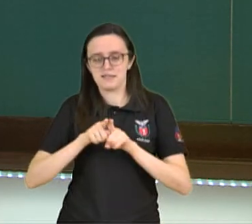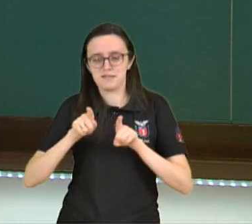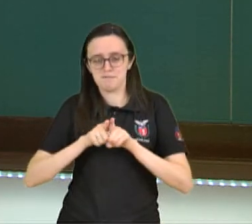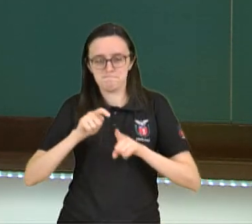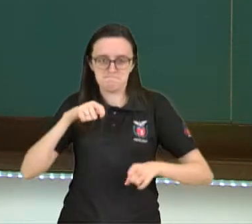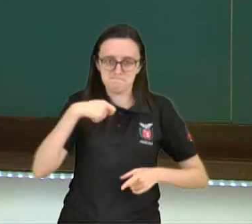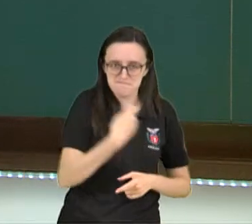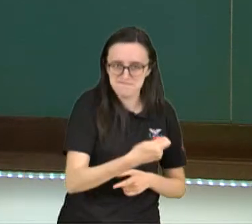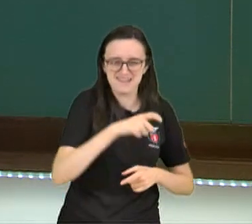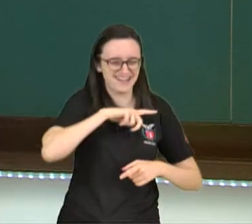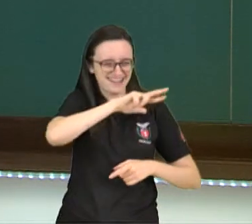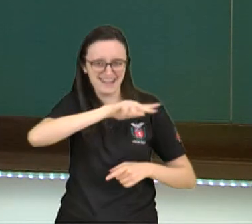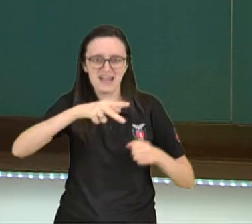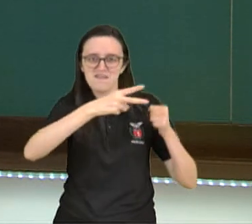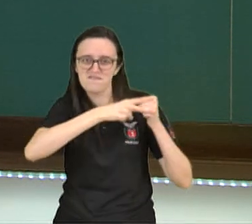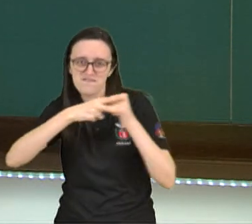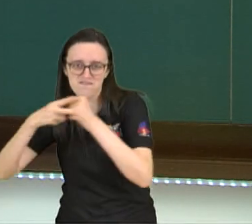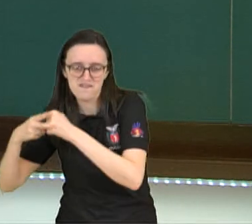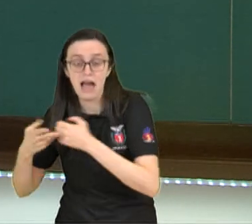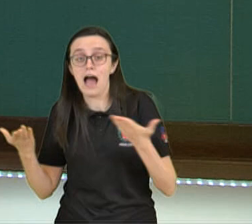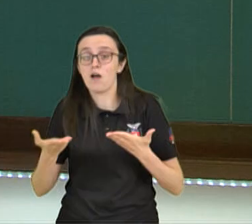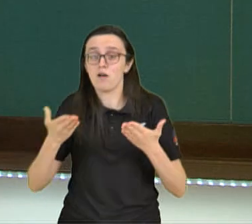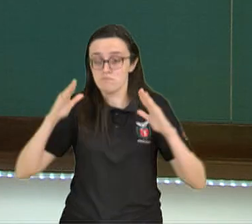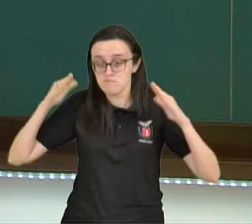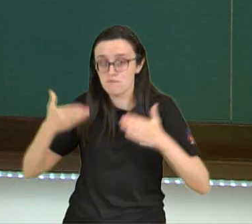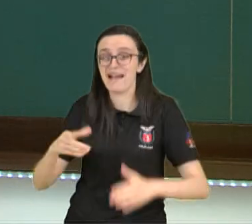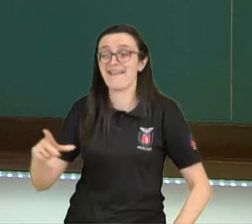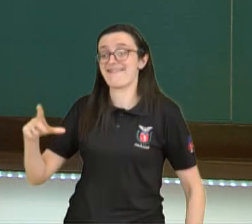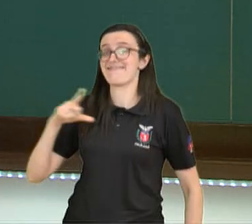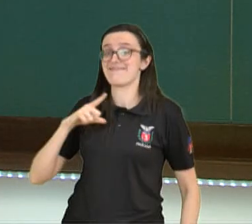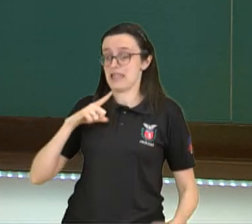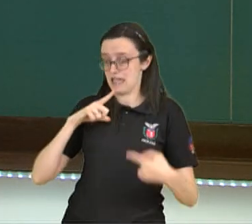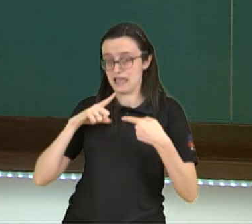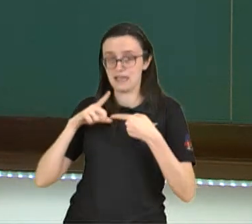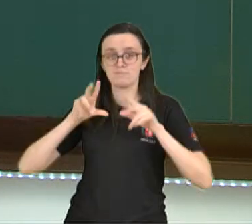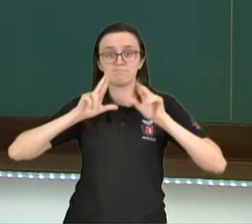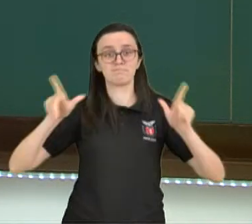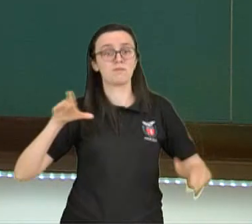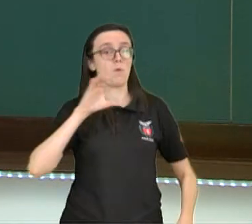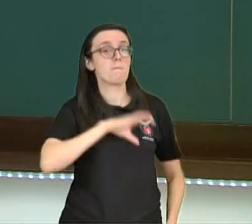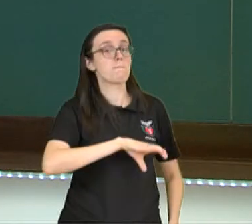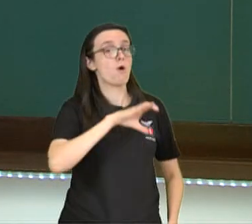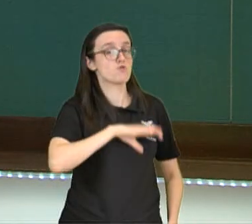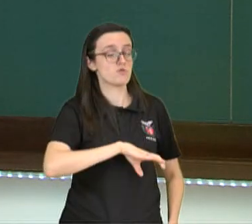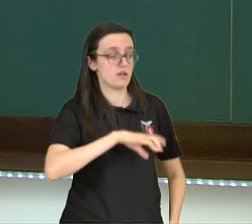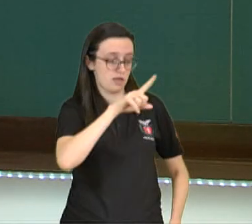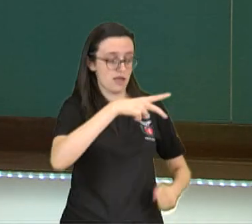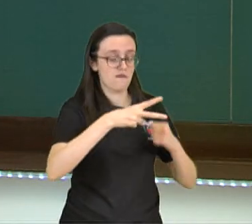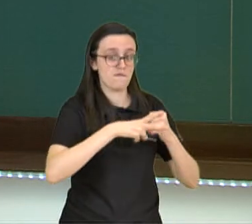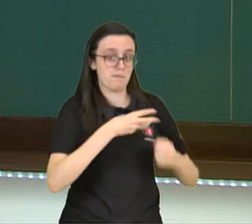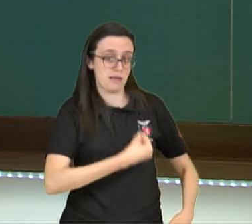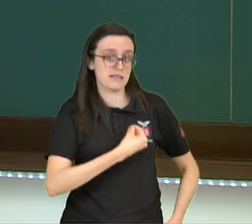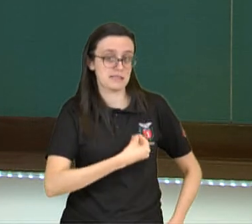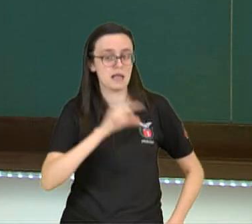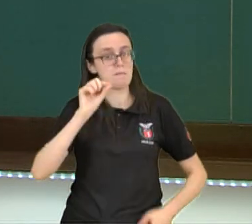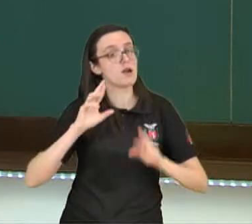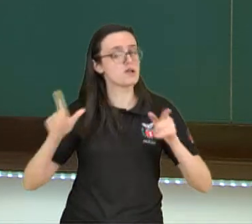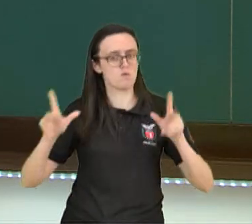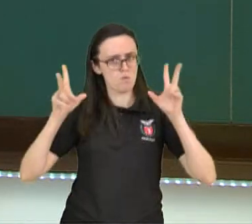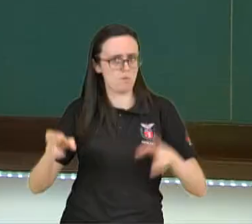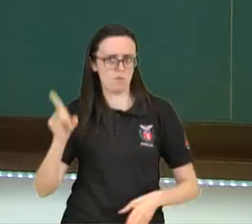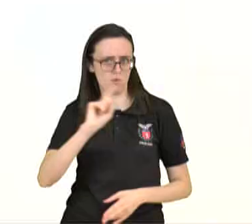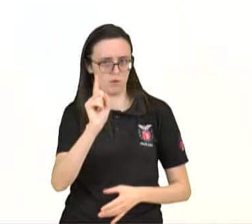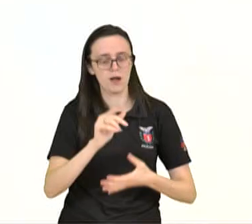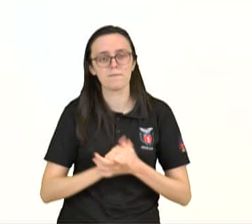mais ênfase no verbo tener, o verbo ter. Lembra que ele é diferente do português com o verbo estar, não é a mesma coisa.